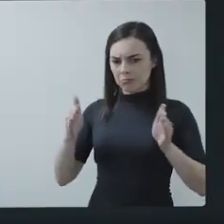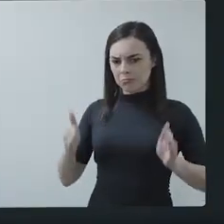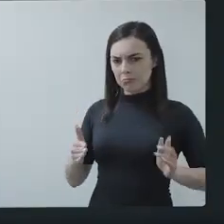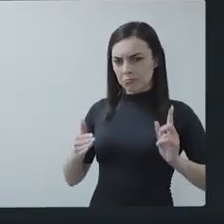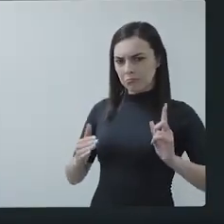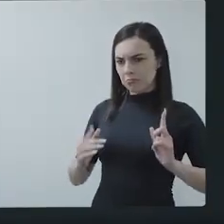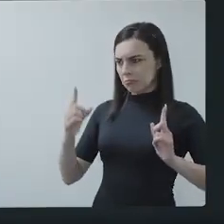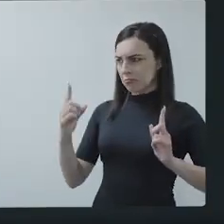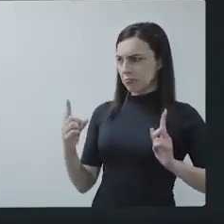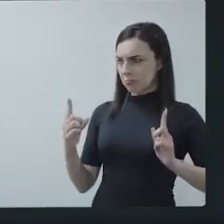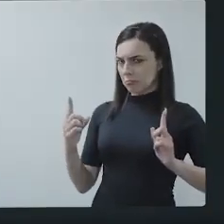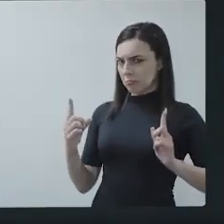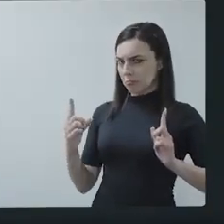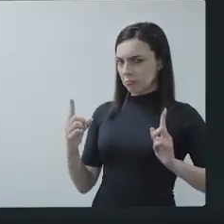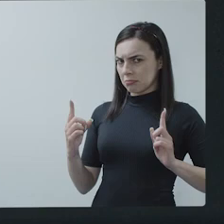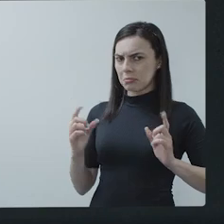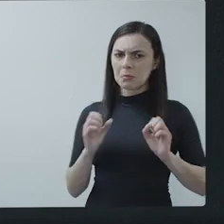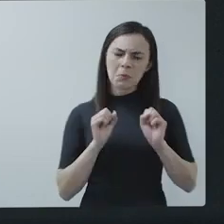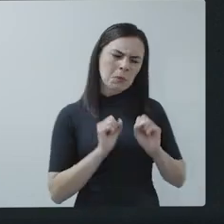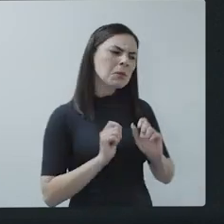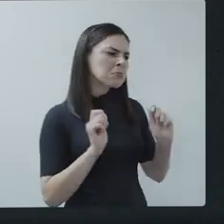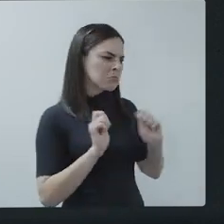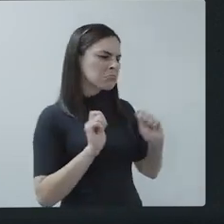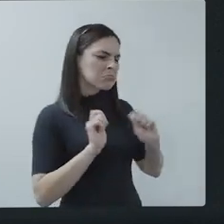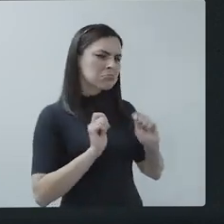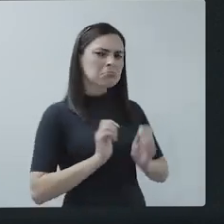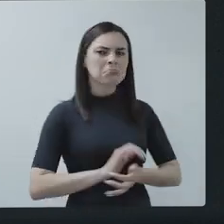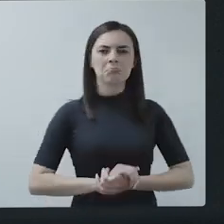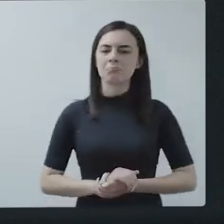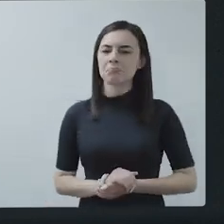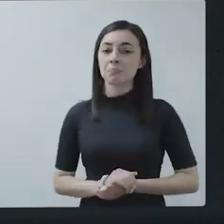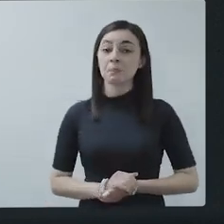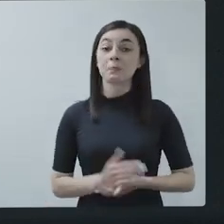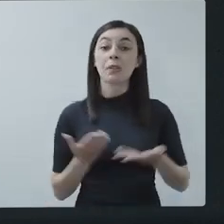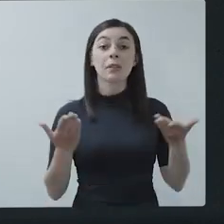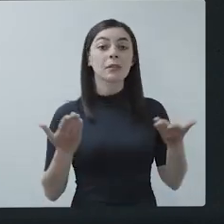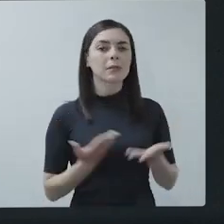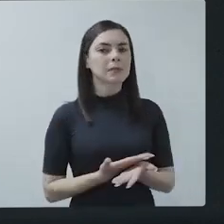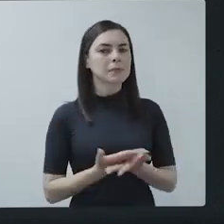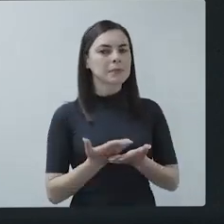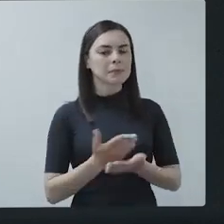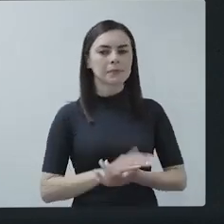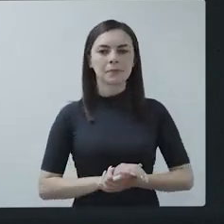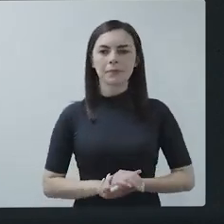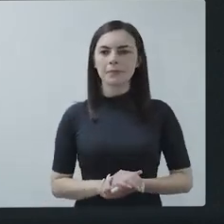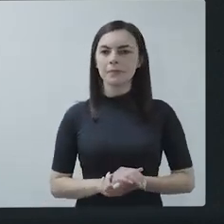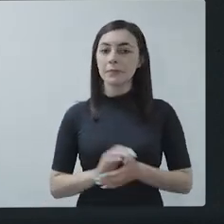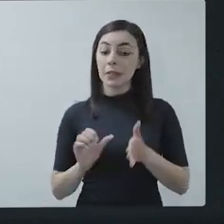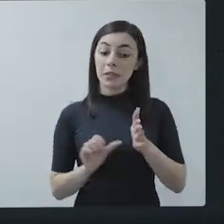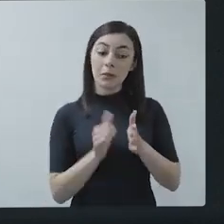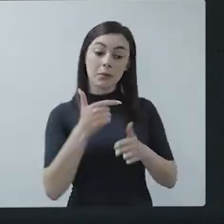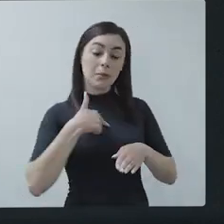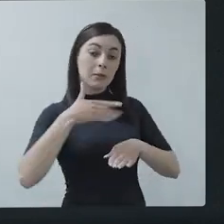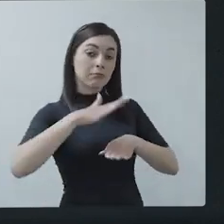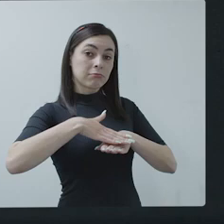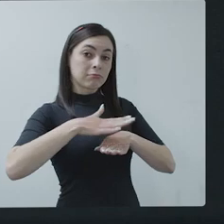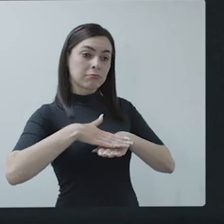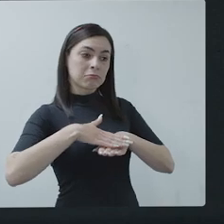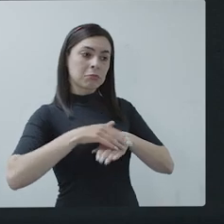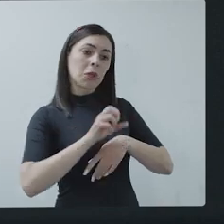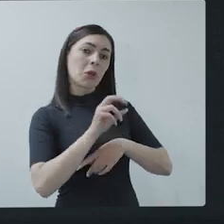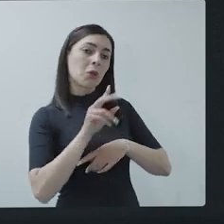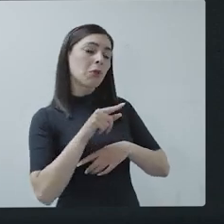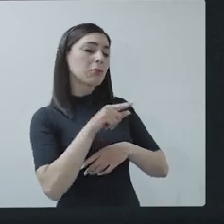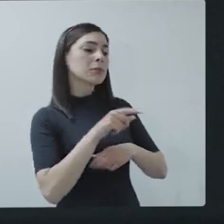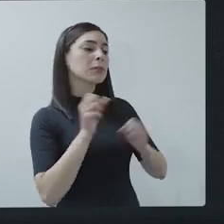Tá bom aqui? Posso ficar aqui? Acho que tá bom. Então olha lá. Primeiro eu vou jogar. Ou você